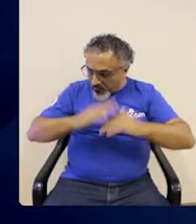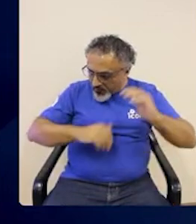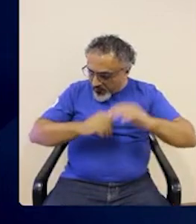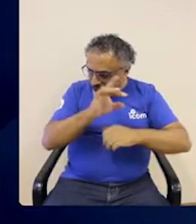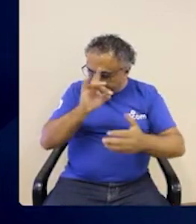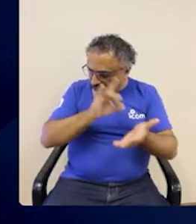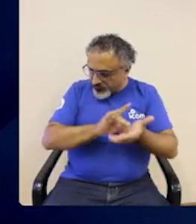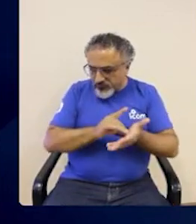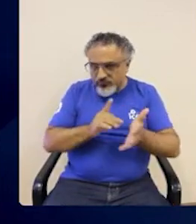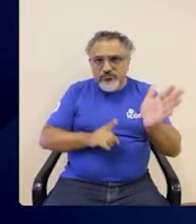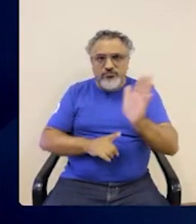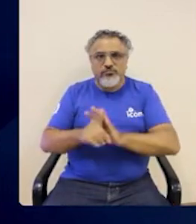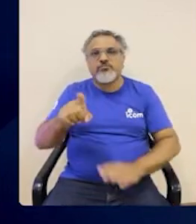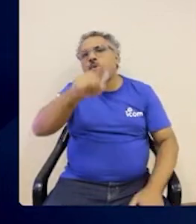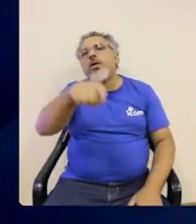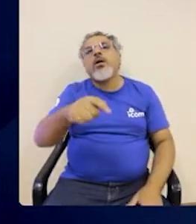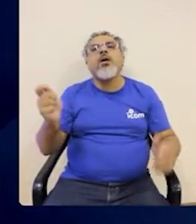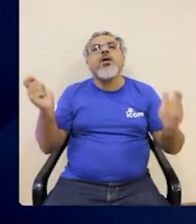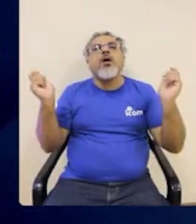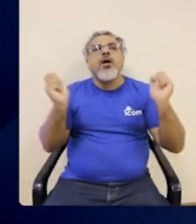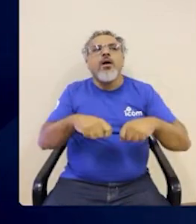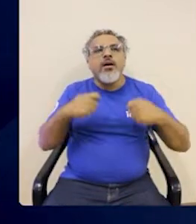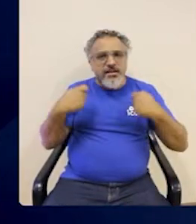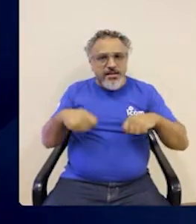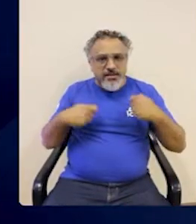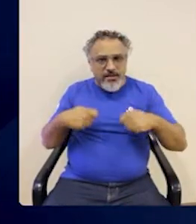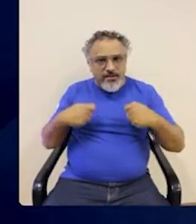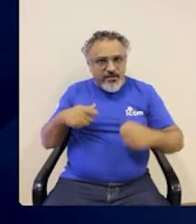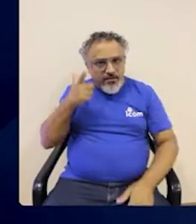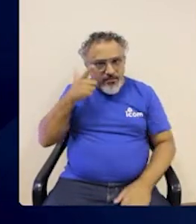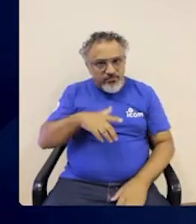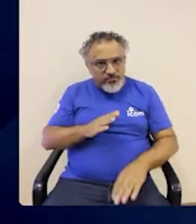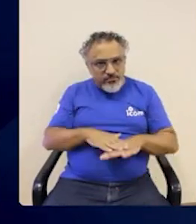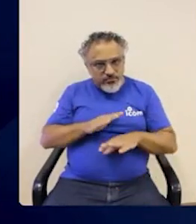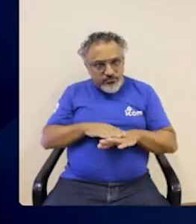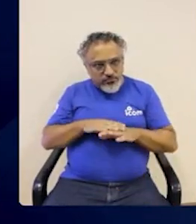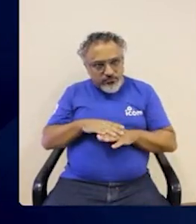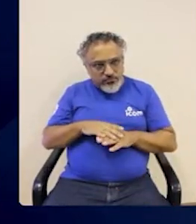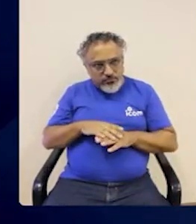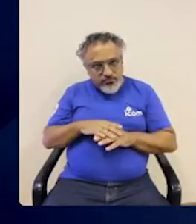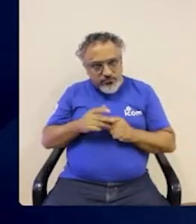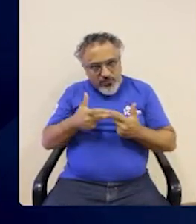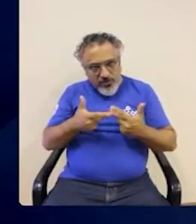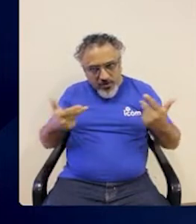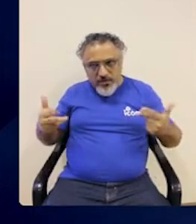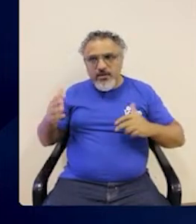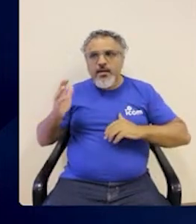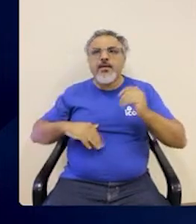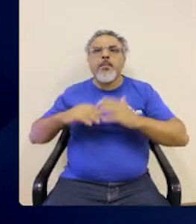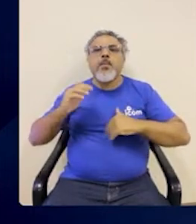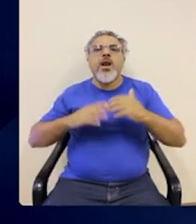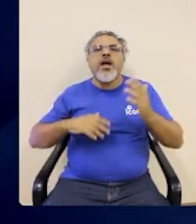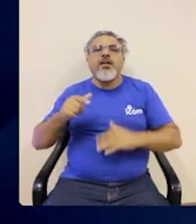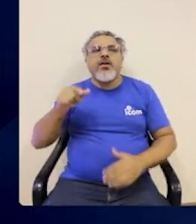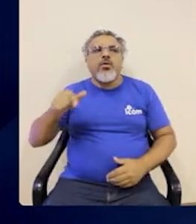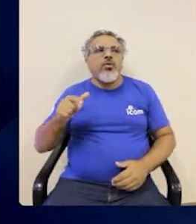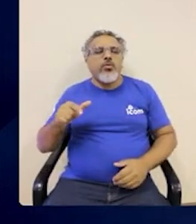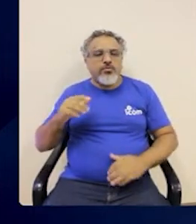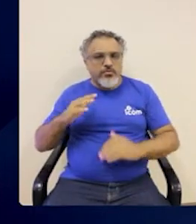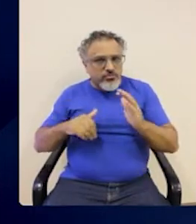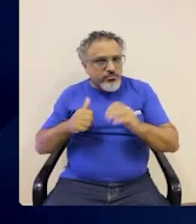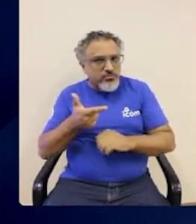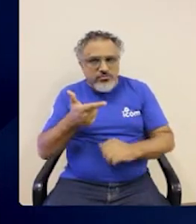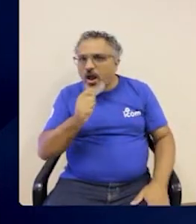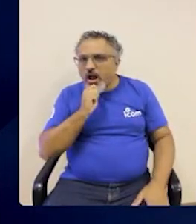quando você pergunta sobre as competências necessárias para execução de fato dessas práticas, os profissionais acabam